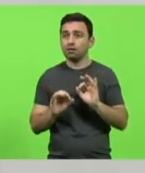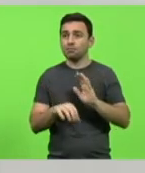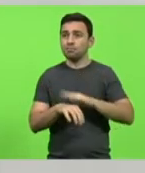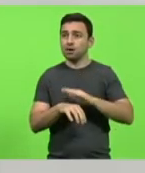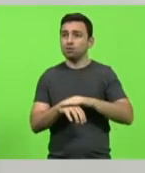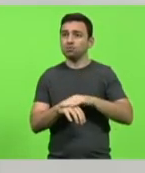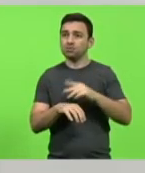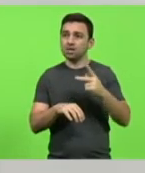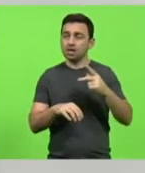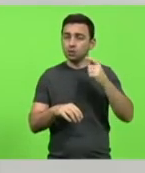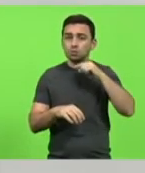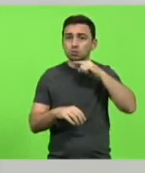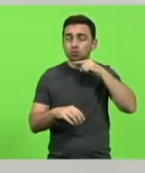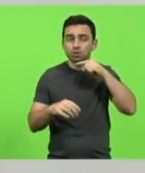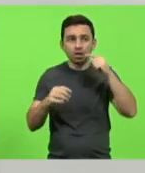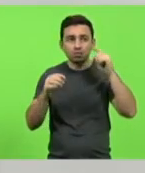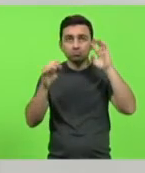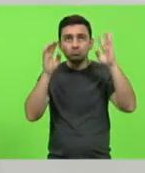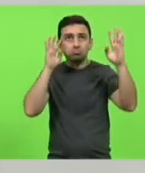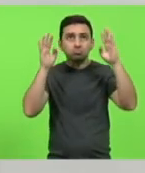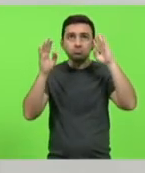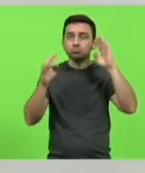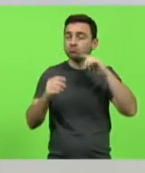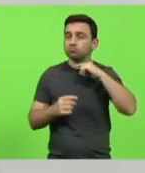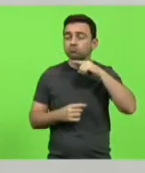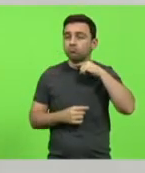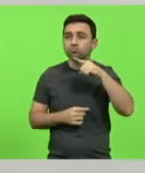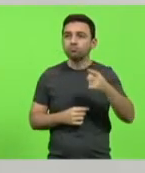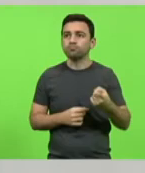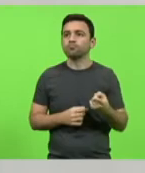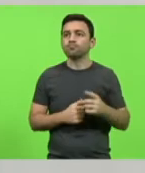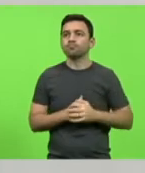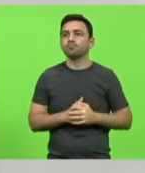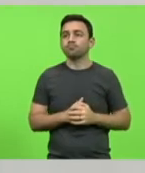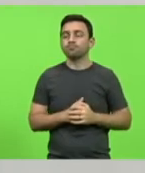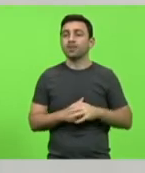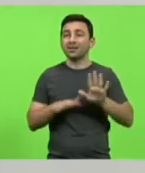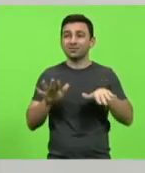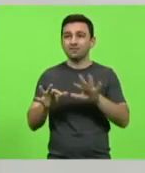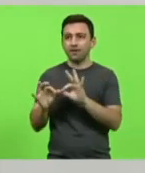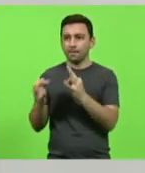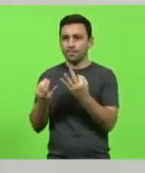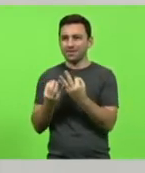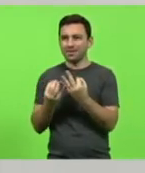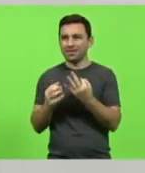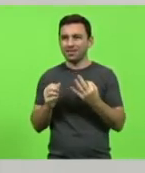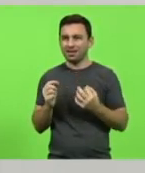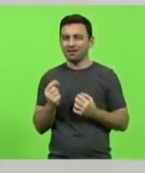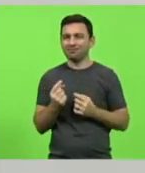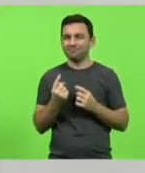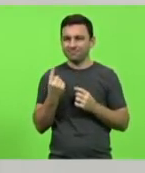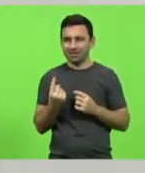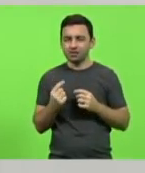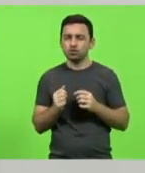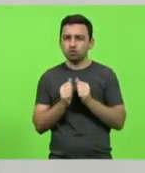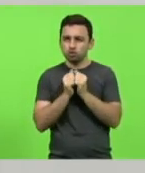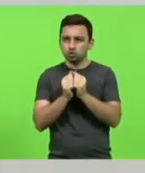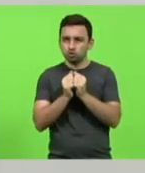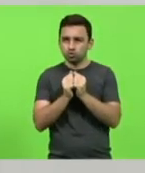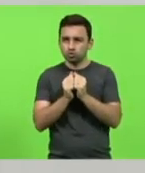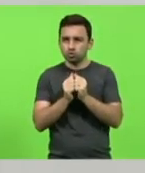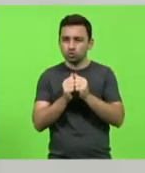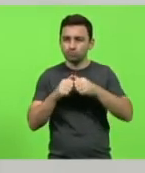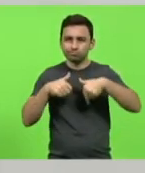porque não consegue ter noção delas. Quando um familiar sai com um autista em grau severo